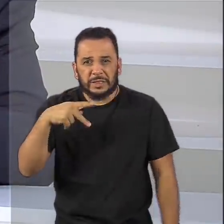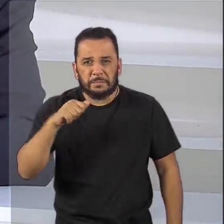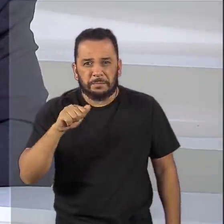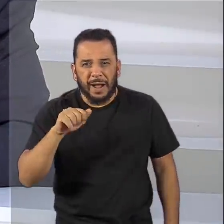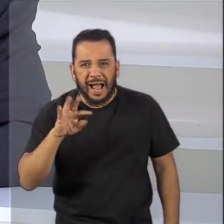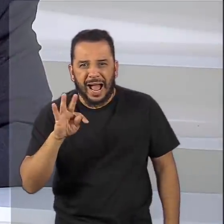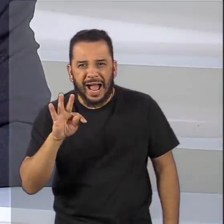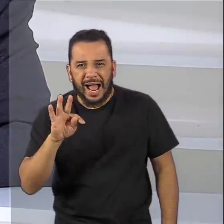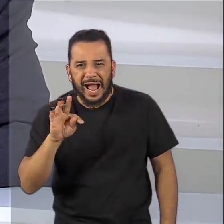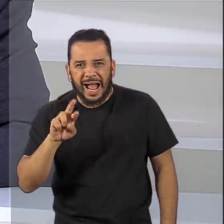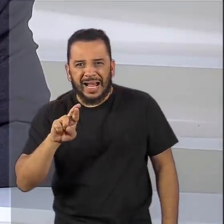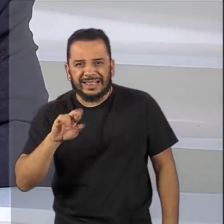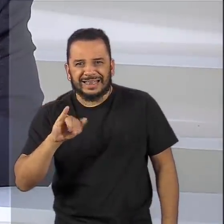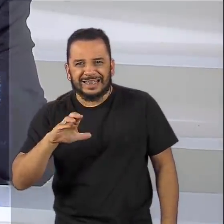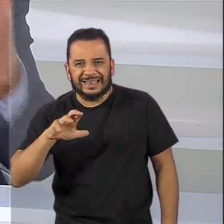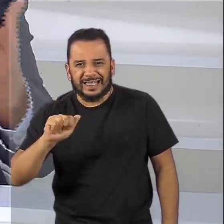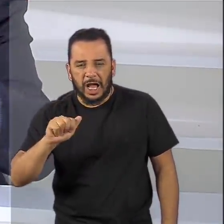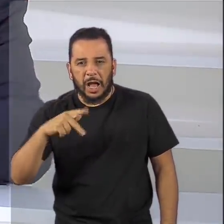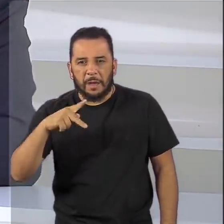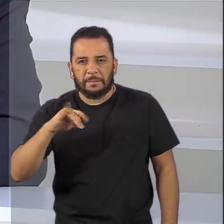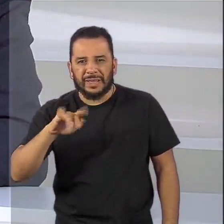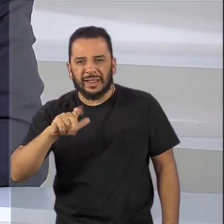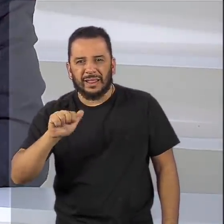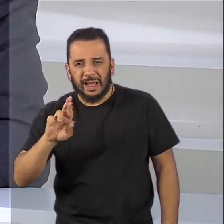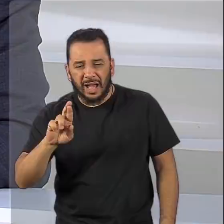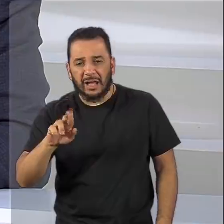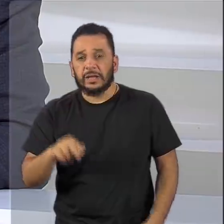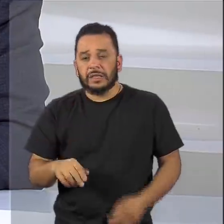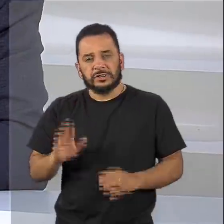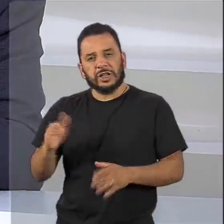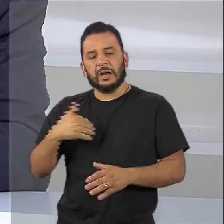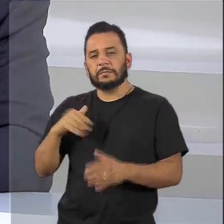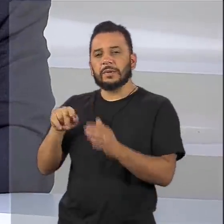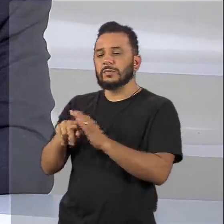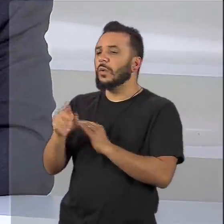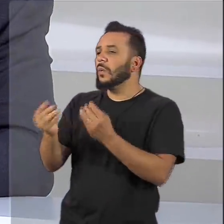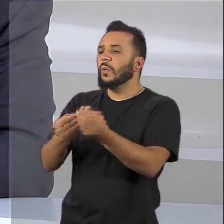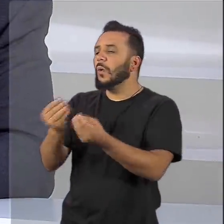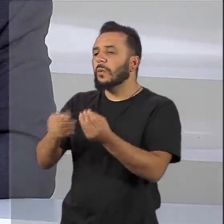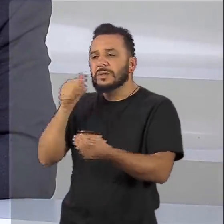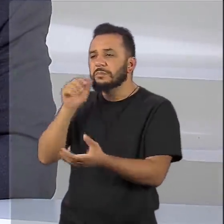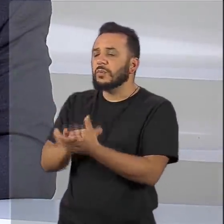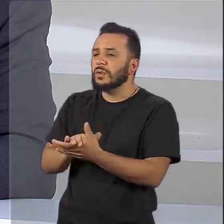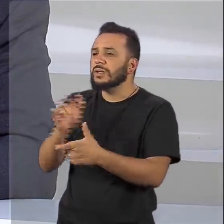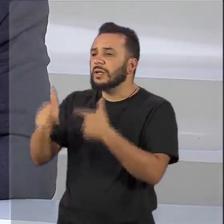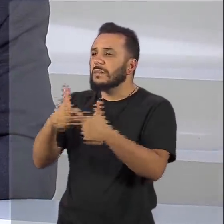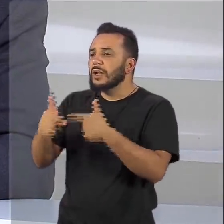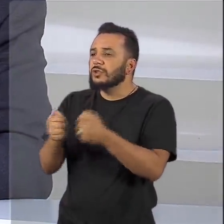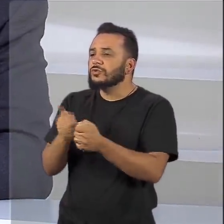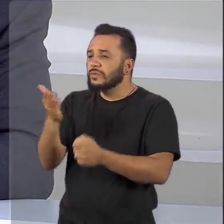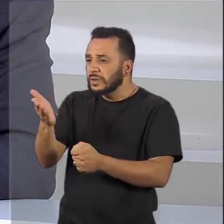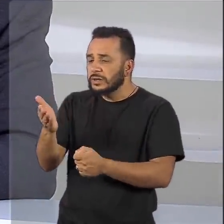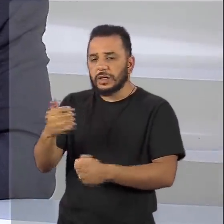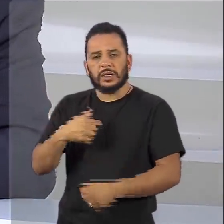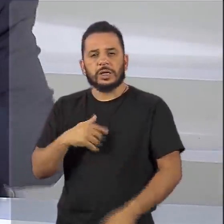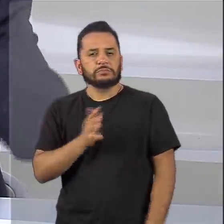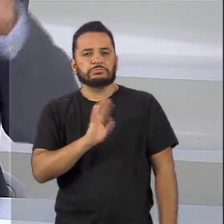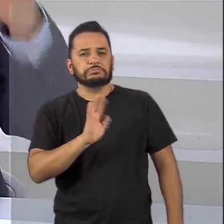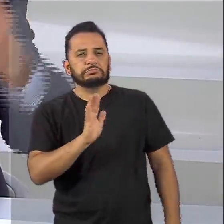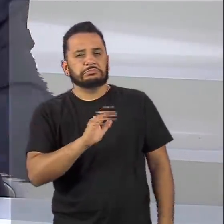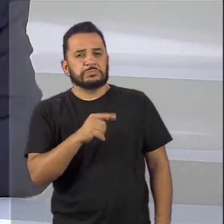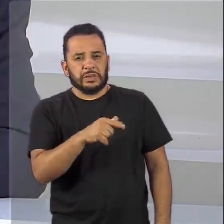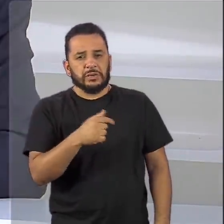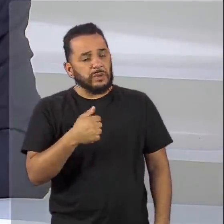fez a pergunta para ele, fez uma primeira vez. Qual vai ser o papel da sua mulher na campanha? E ele respondeu corretamente, não, ela é o rio